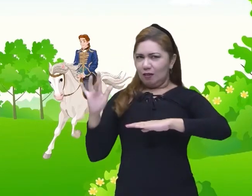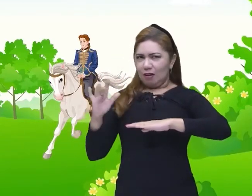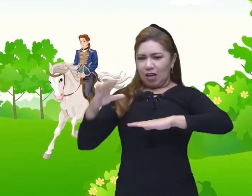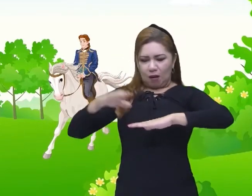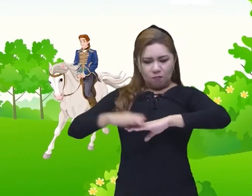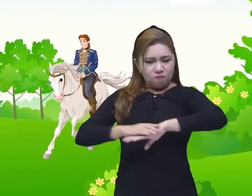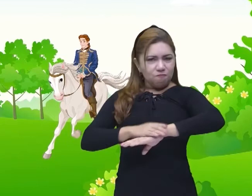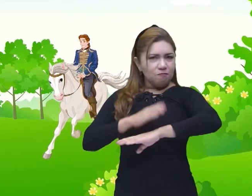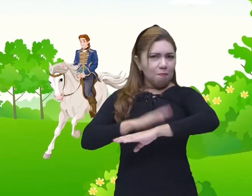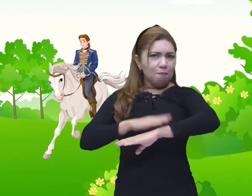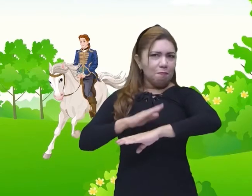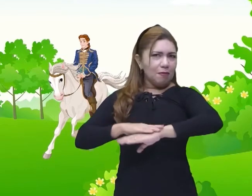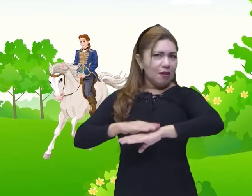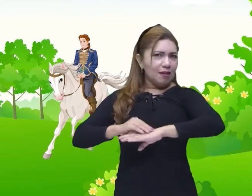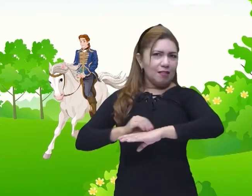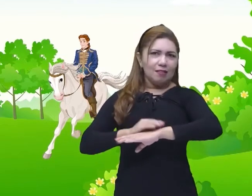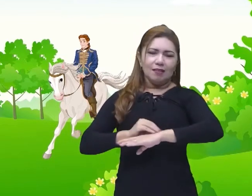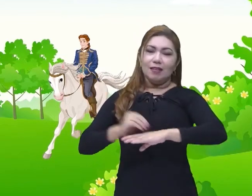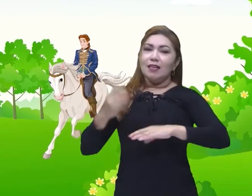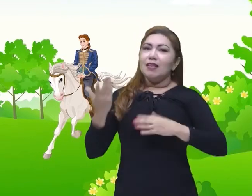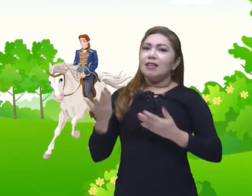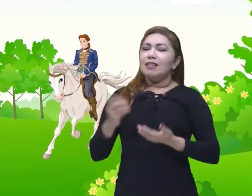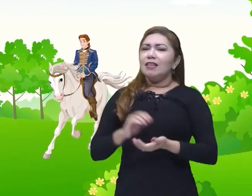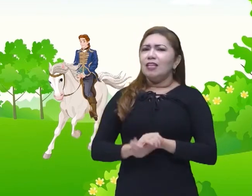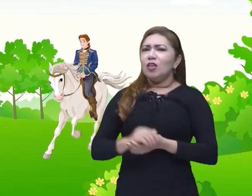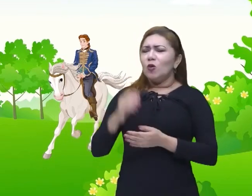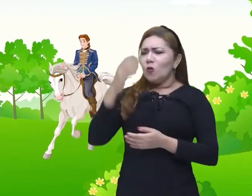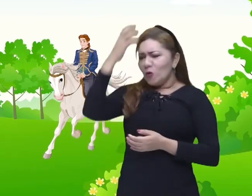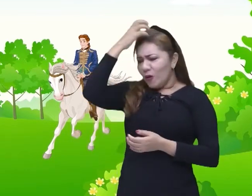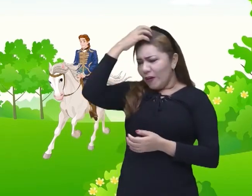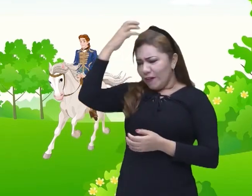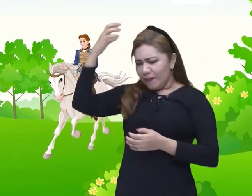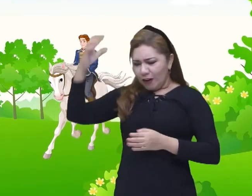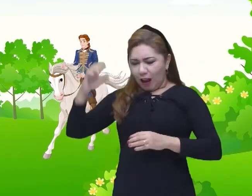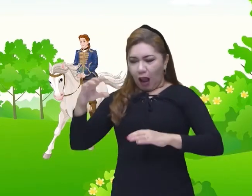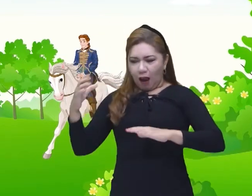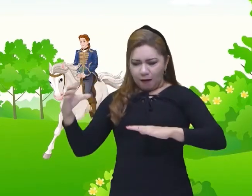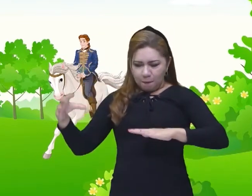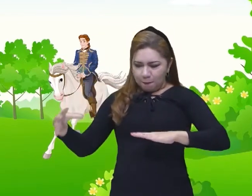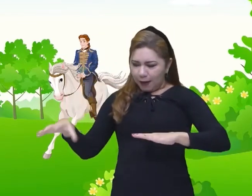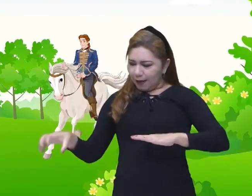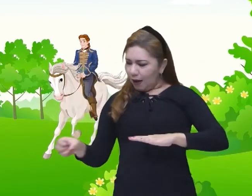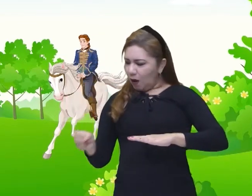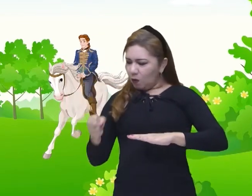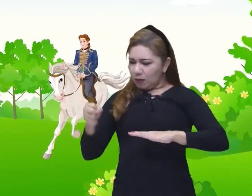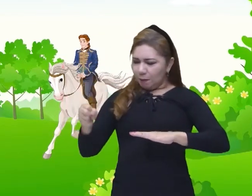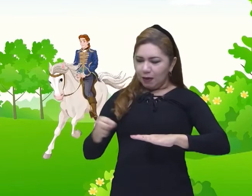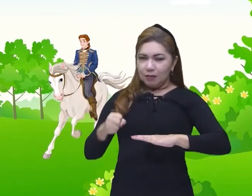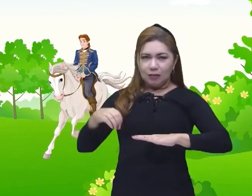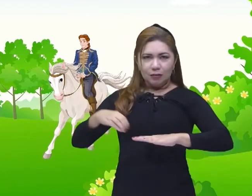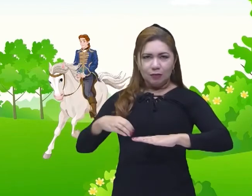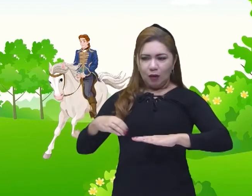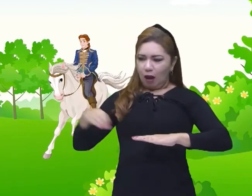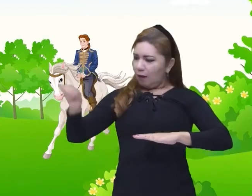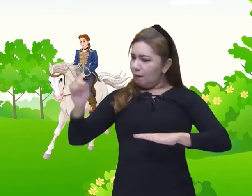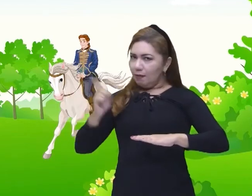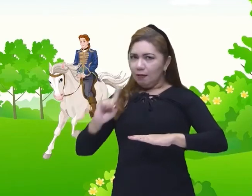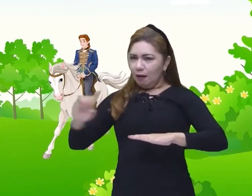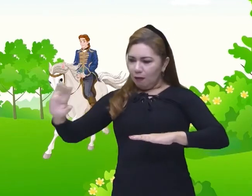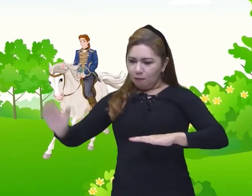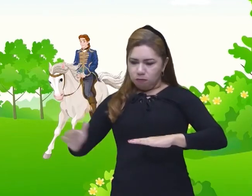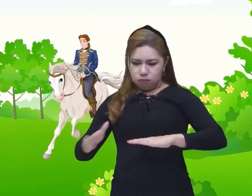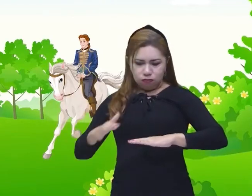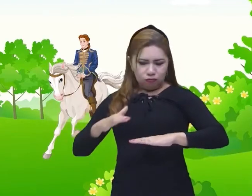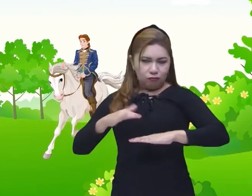de pele. Que o príncipe, ao tentar encaixar o sapatinho, saiu voando e se encaixou perfeitamente no pé da moça. Que